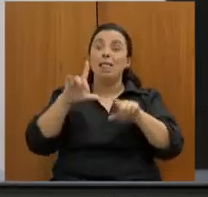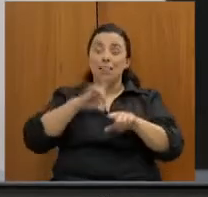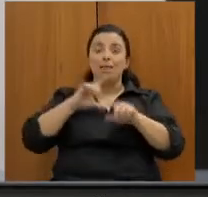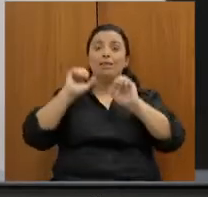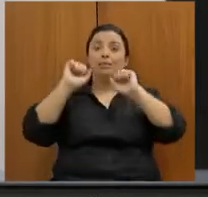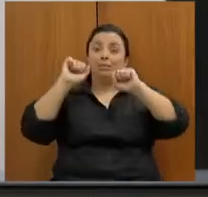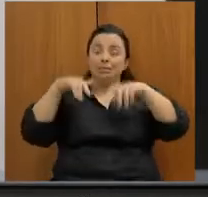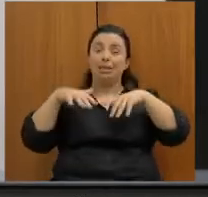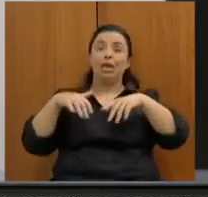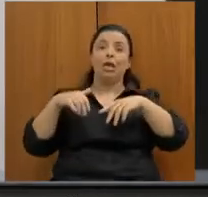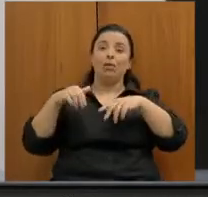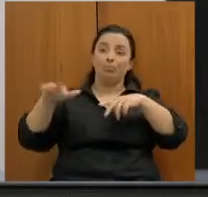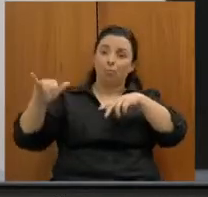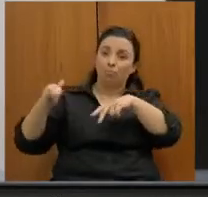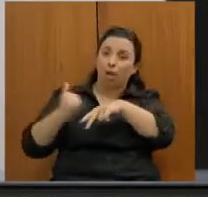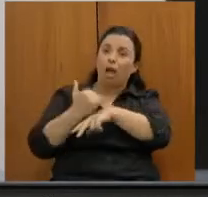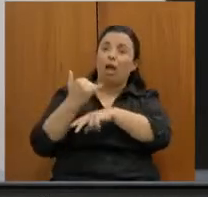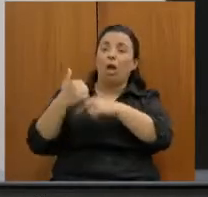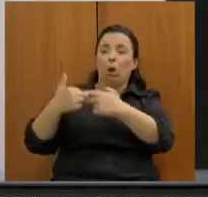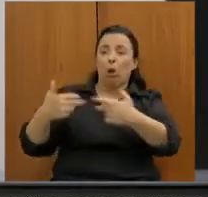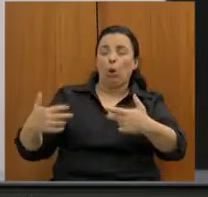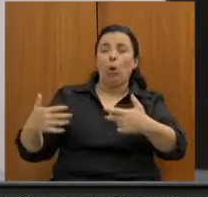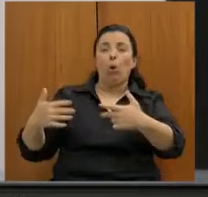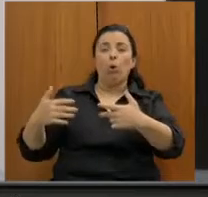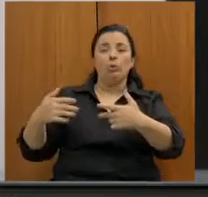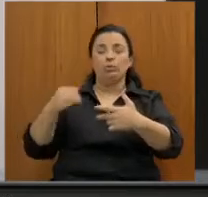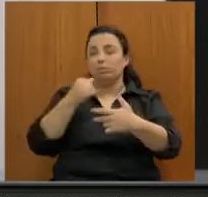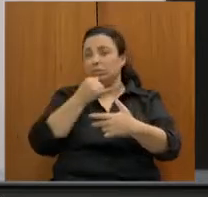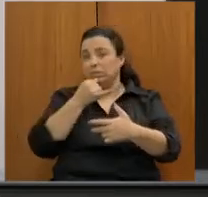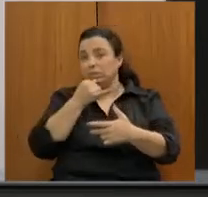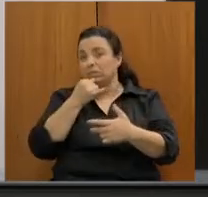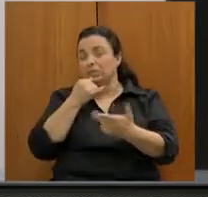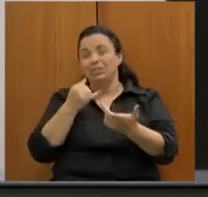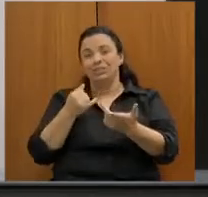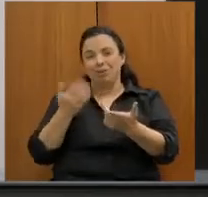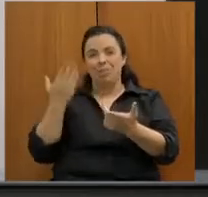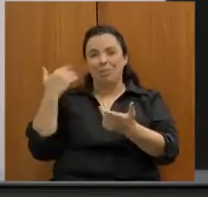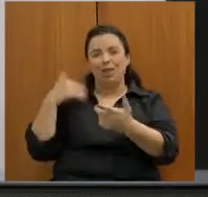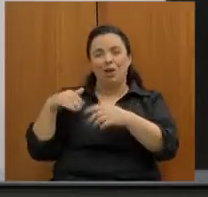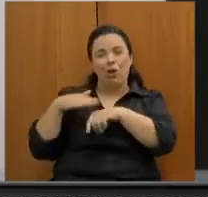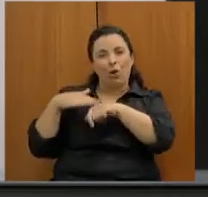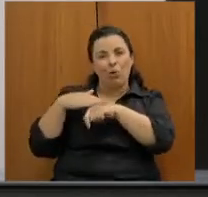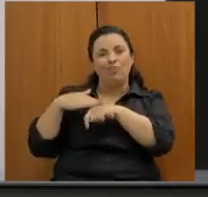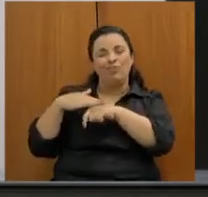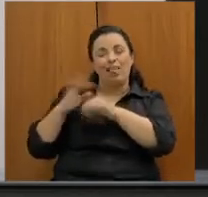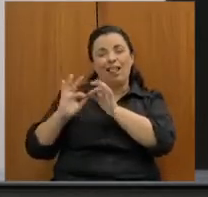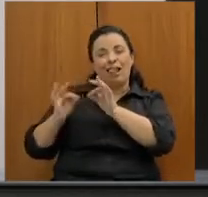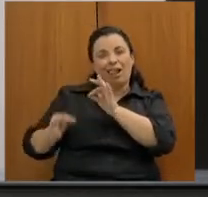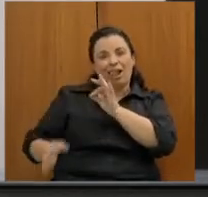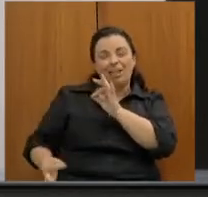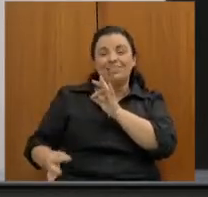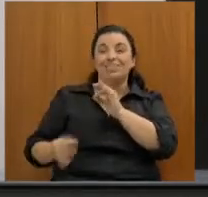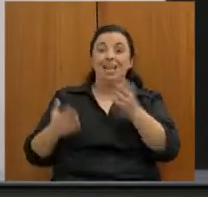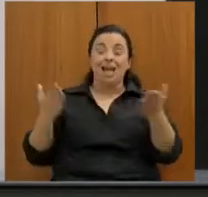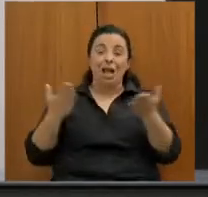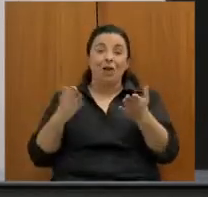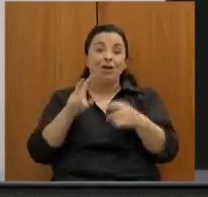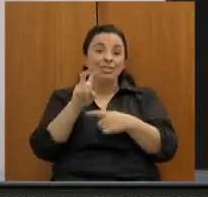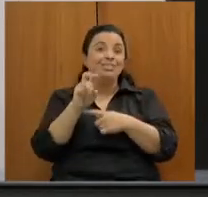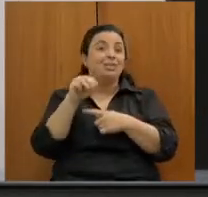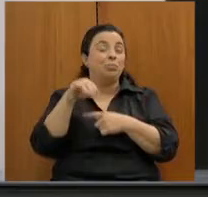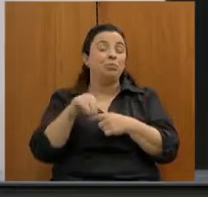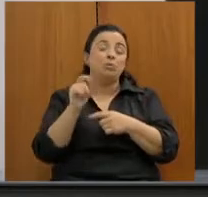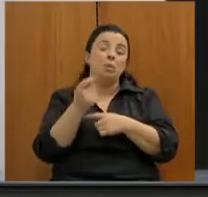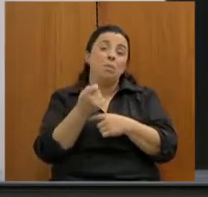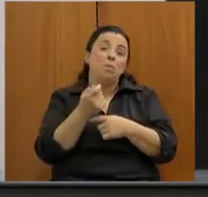que você me relatou e a nossa conversa foi né Muito mais extensa do que os cinco minutos que a gente acaba conseguindo conceder que